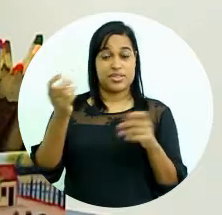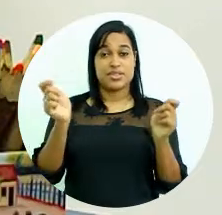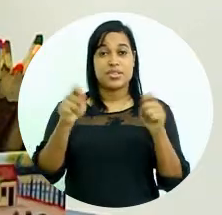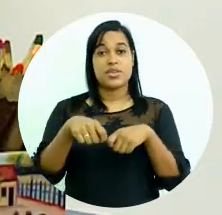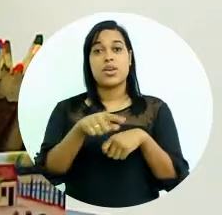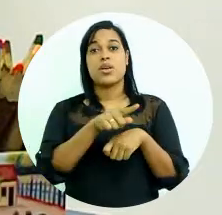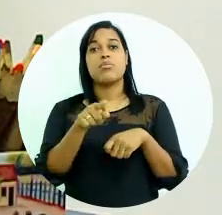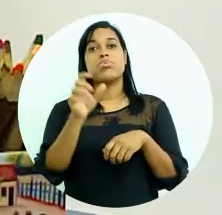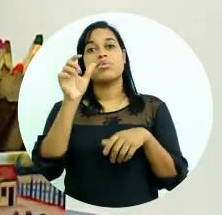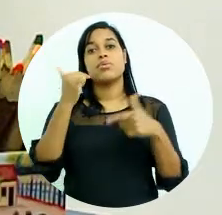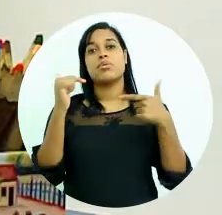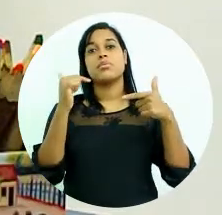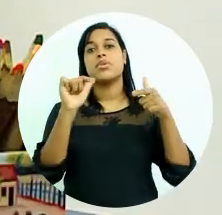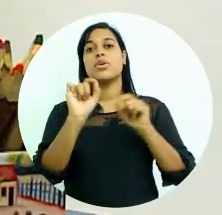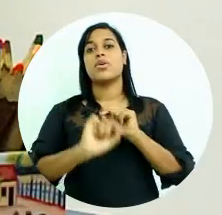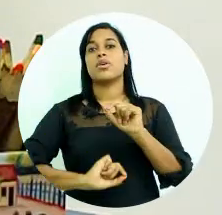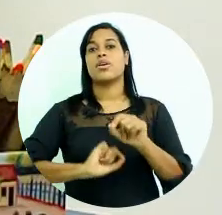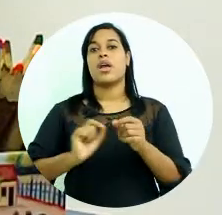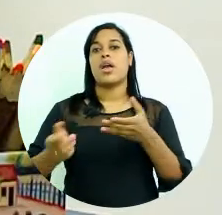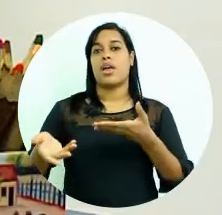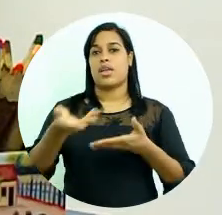Nessa terceira competência, nós vamos